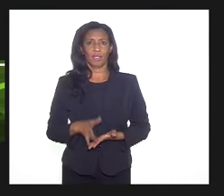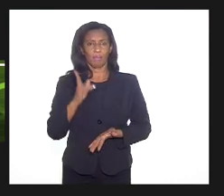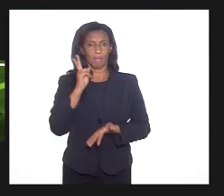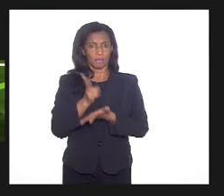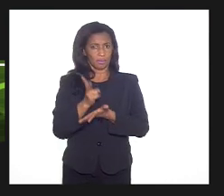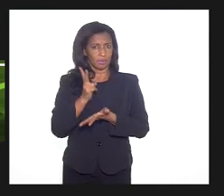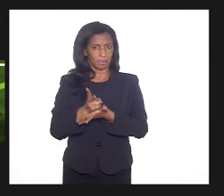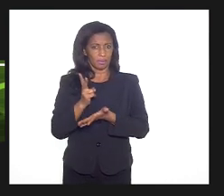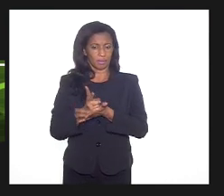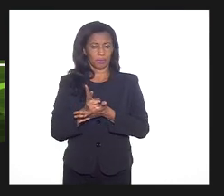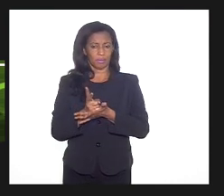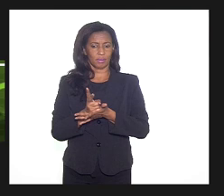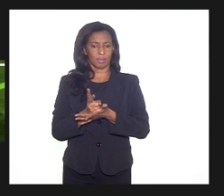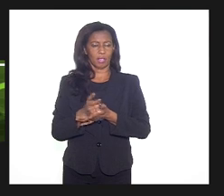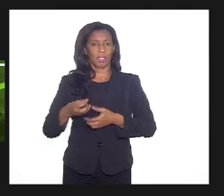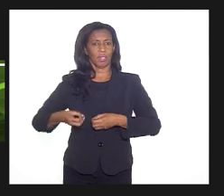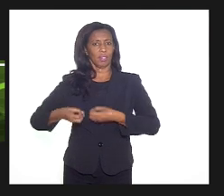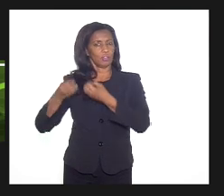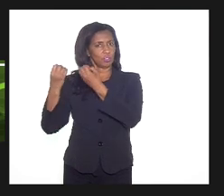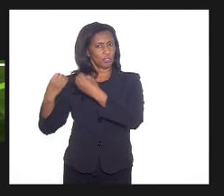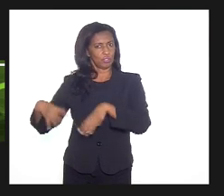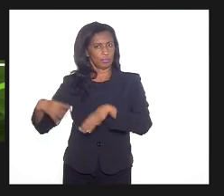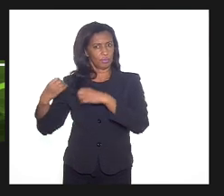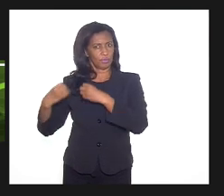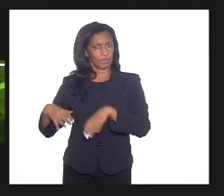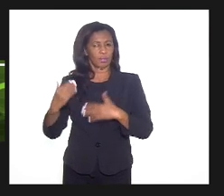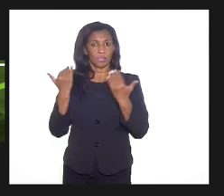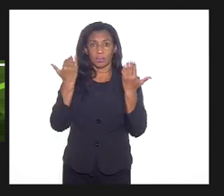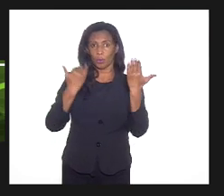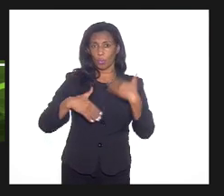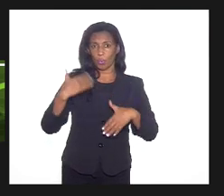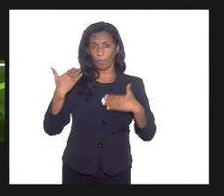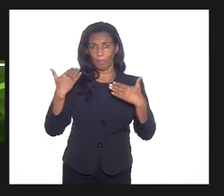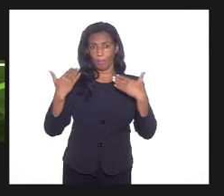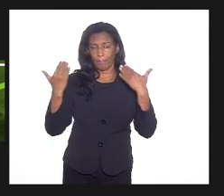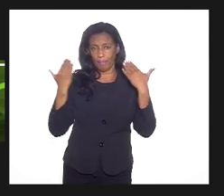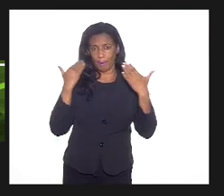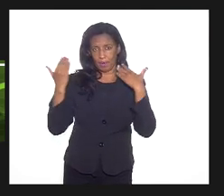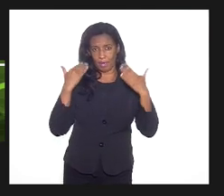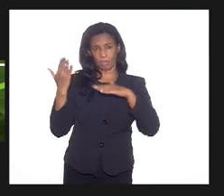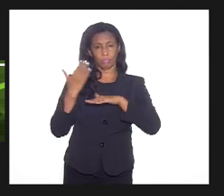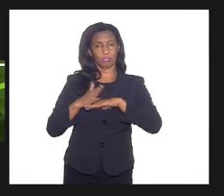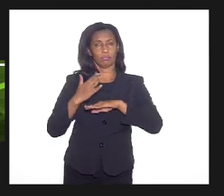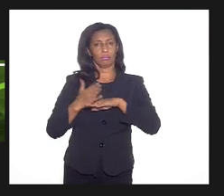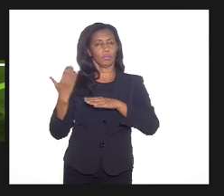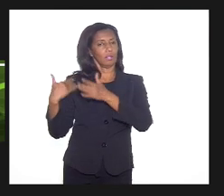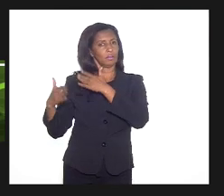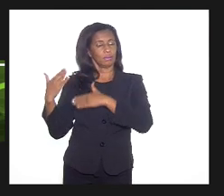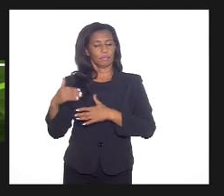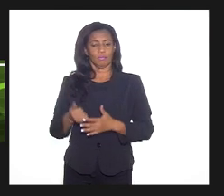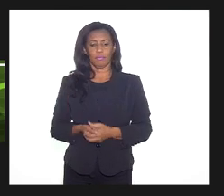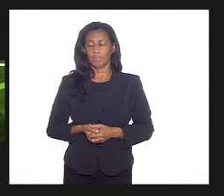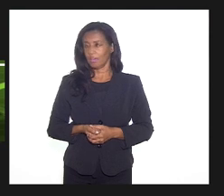mantendo, pelo menos, as despesas se comparadas com o exercício anterior.